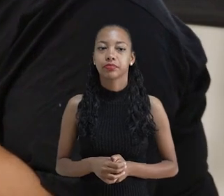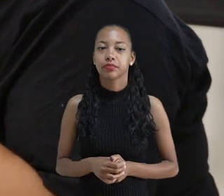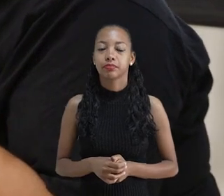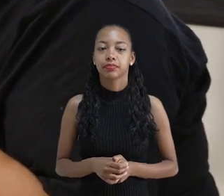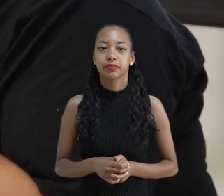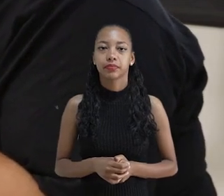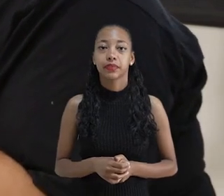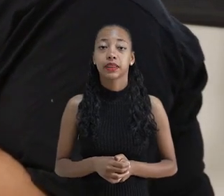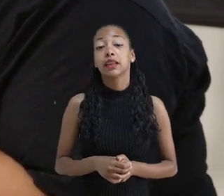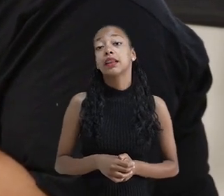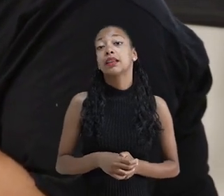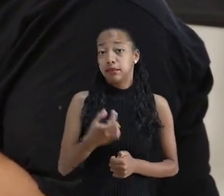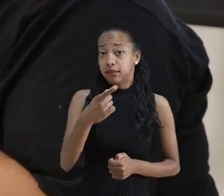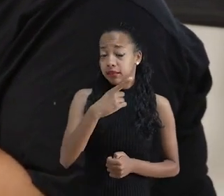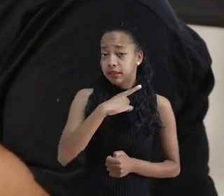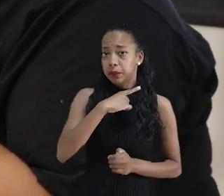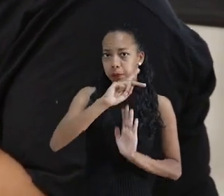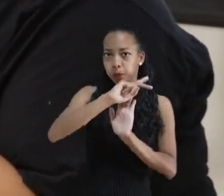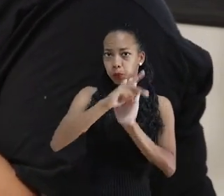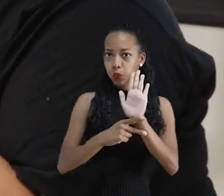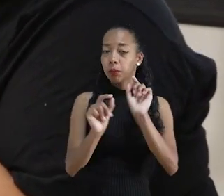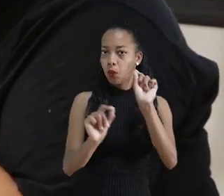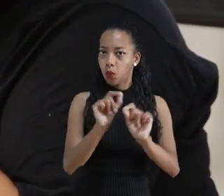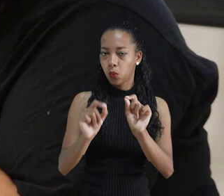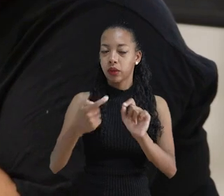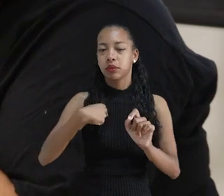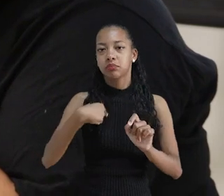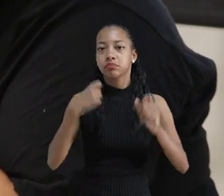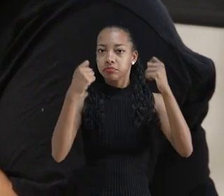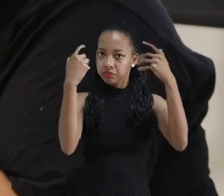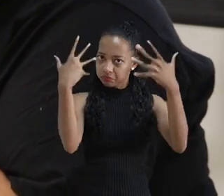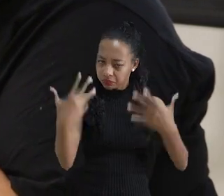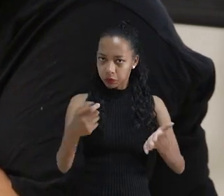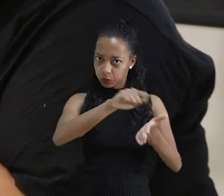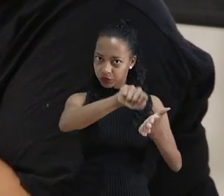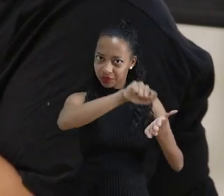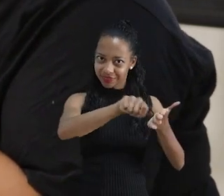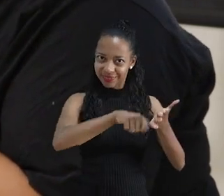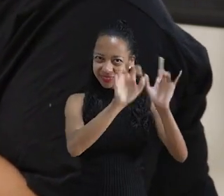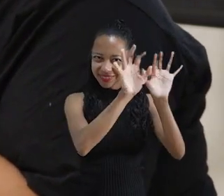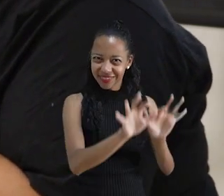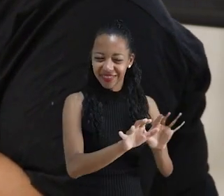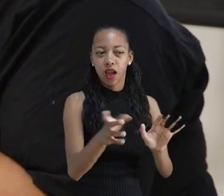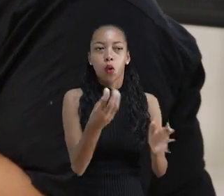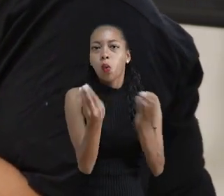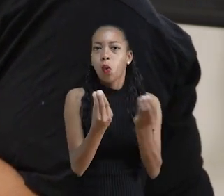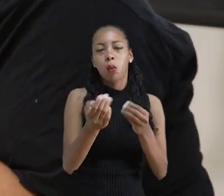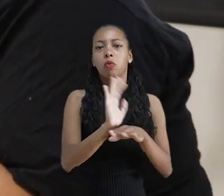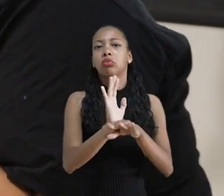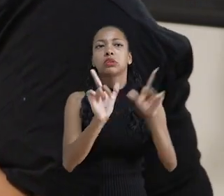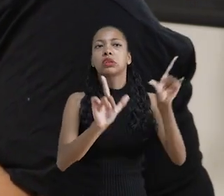nós escrevemos sobre o nosso cinema e sobre o cinema dos nossos né e convidamos também